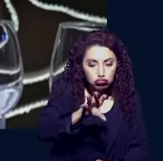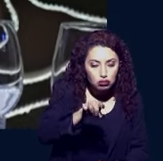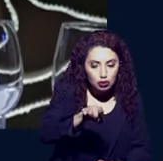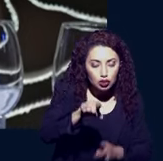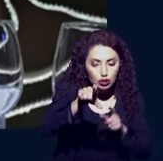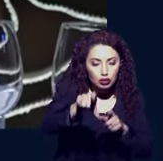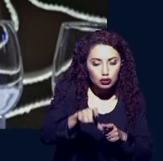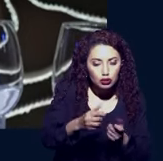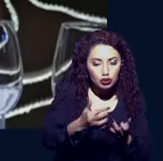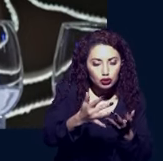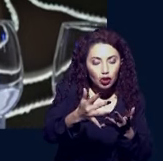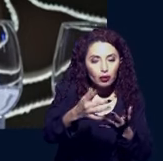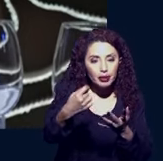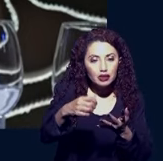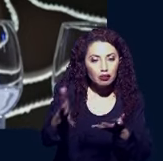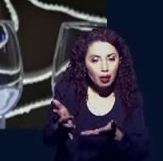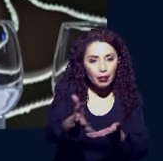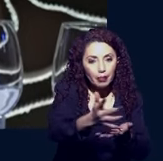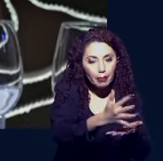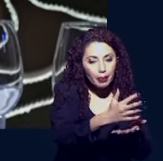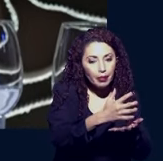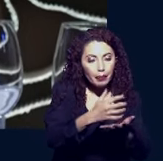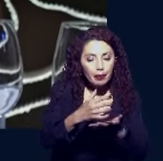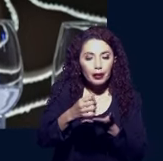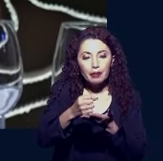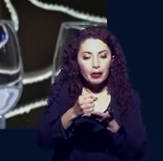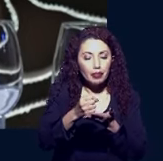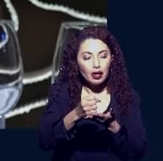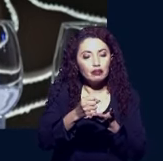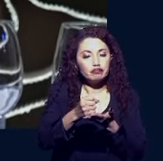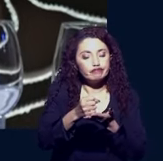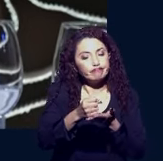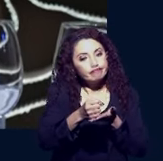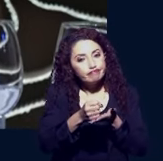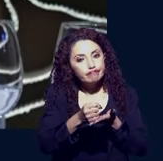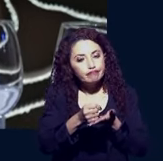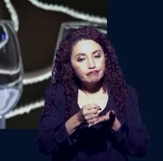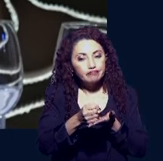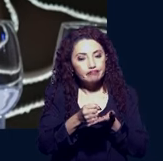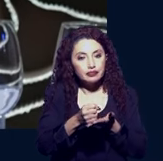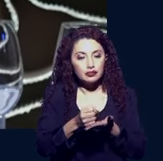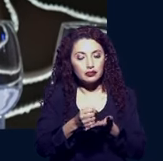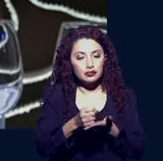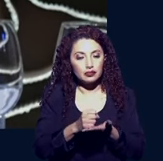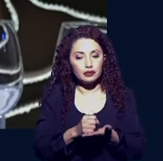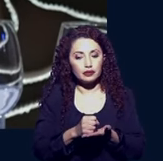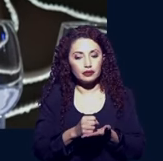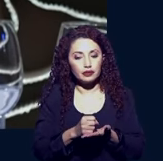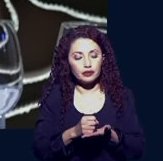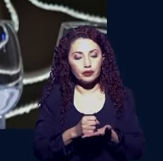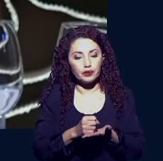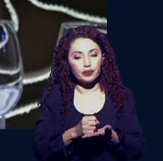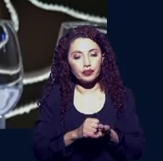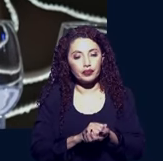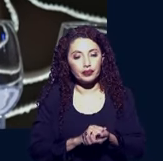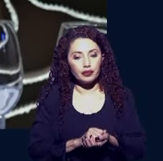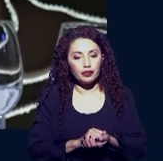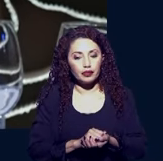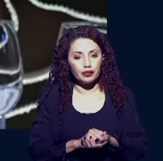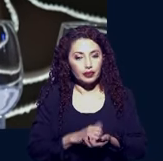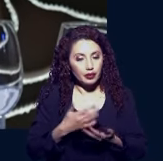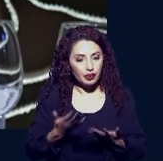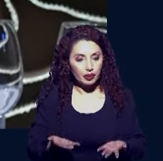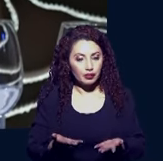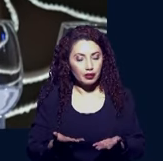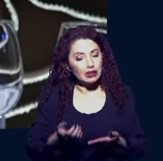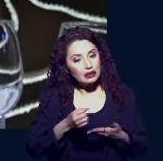para e a a para a a a parte eh eh